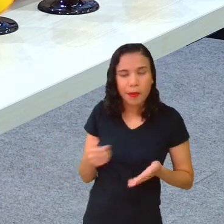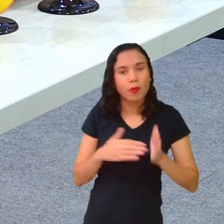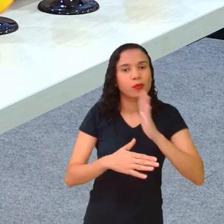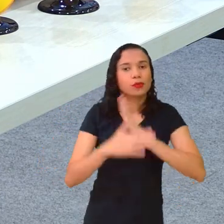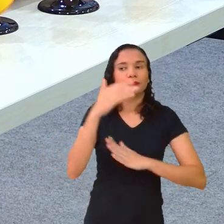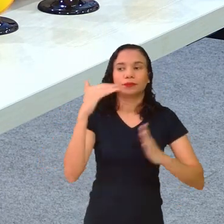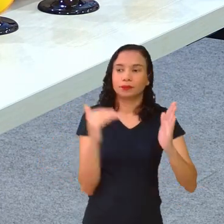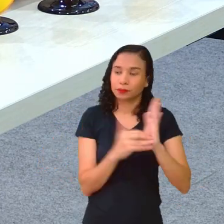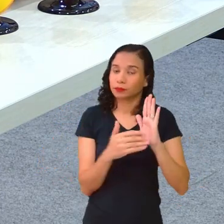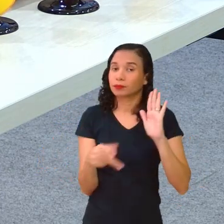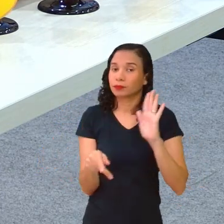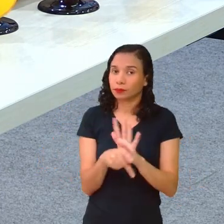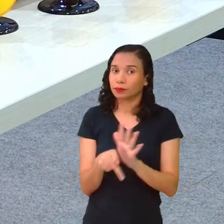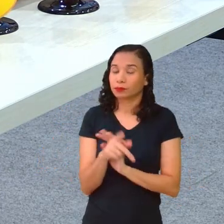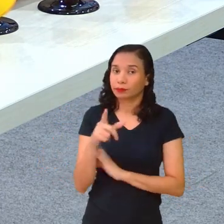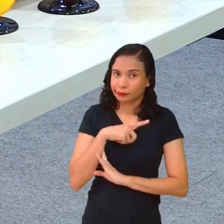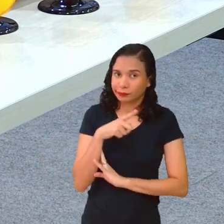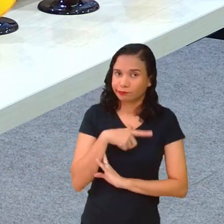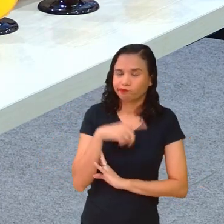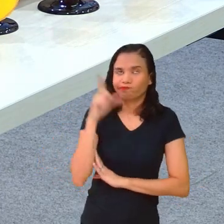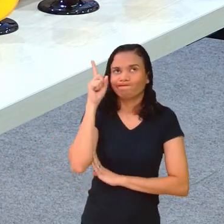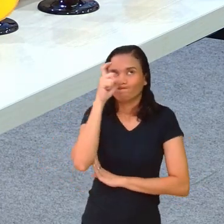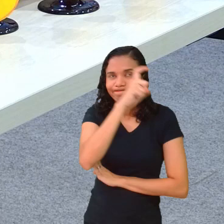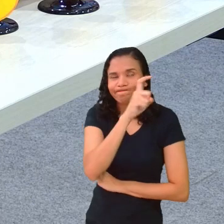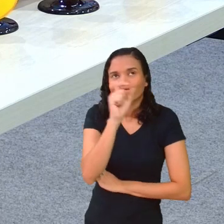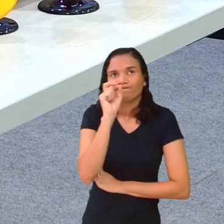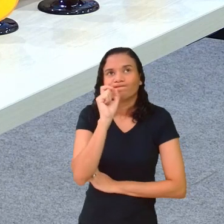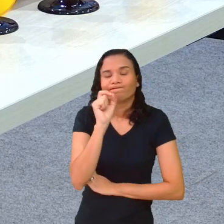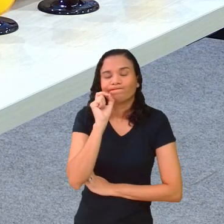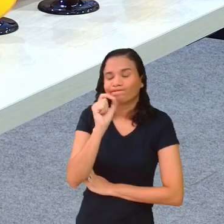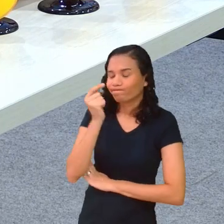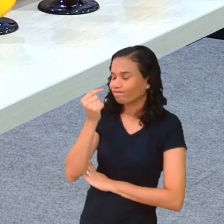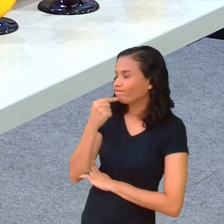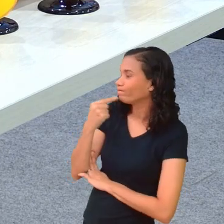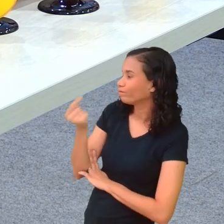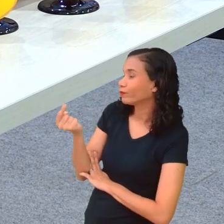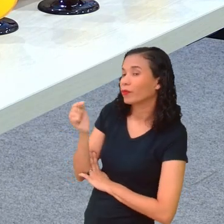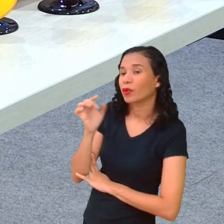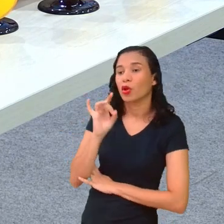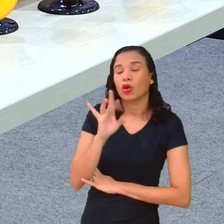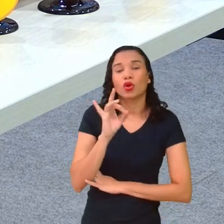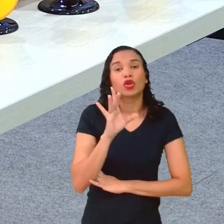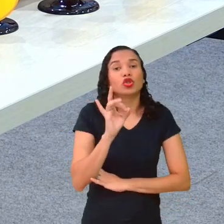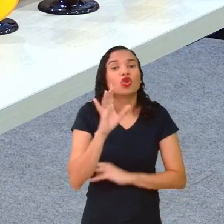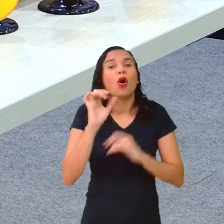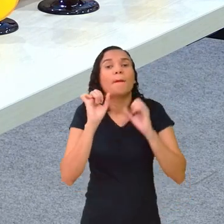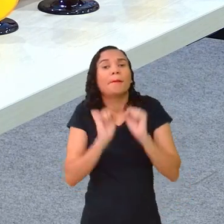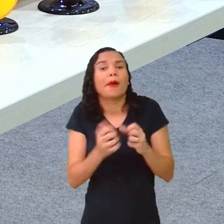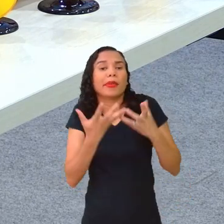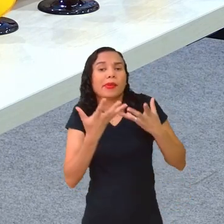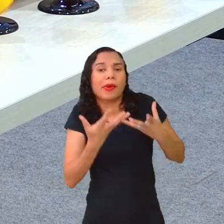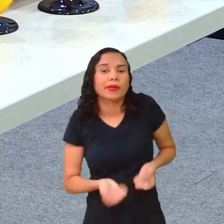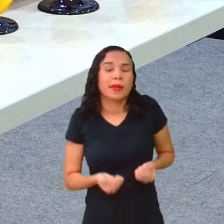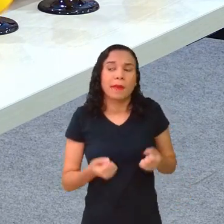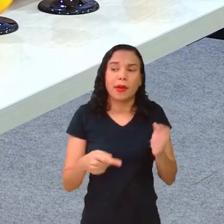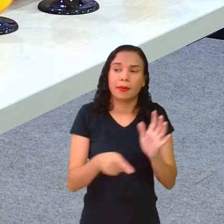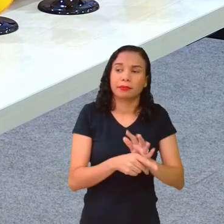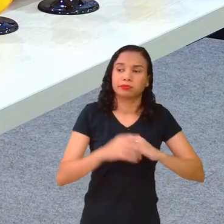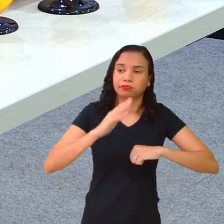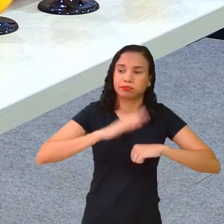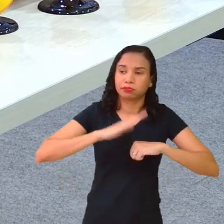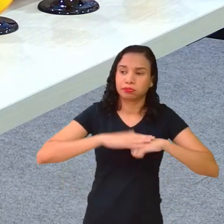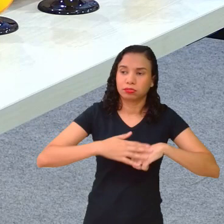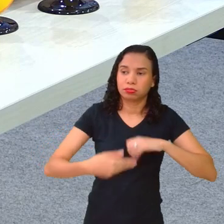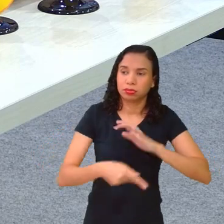aí também tem outra dificuldade para esse tipo de sangue, porque ele só pode receber dele